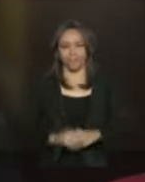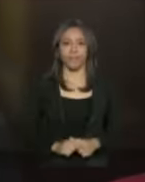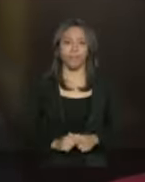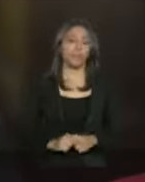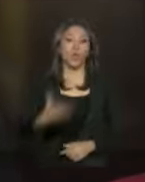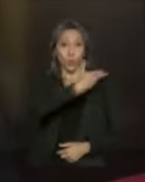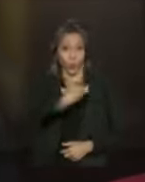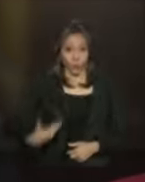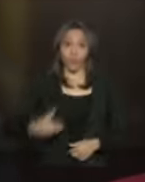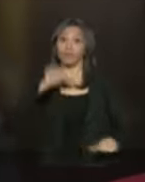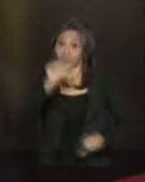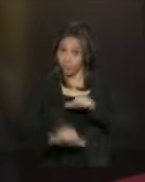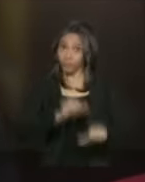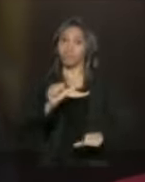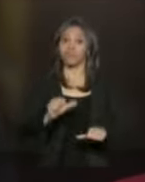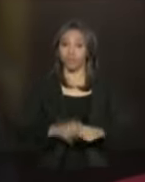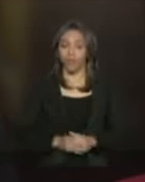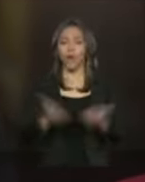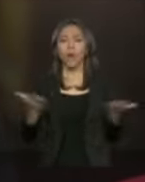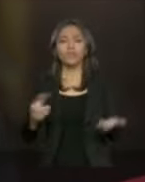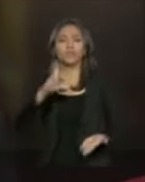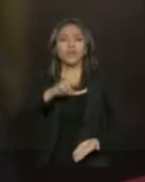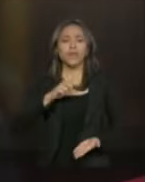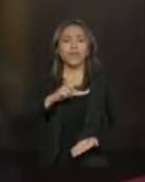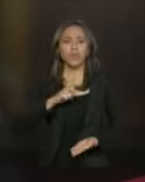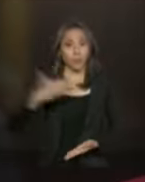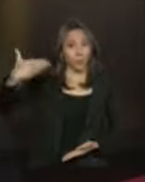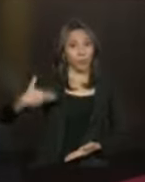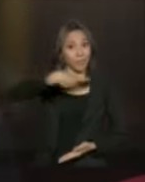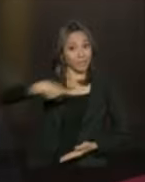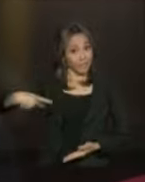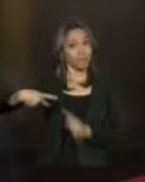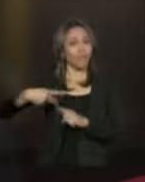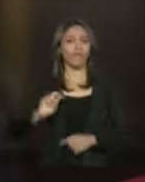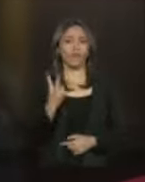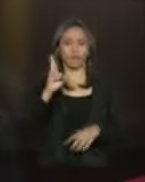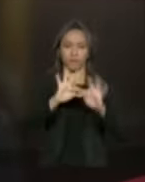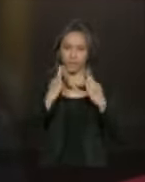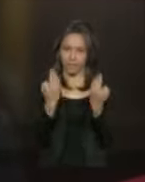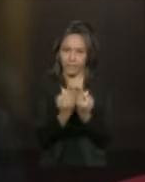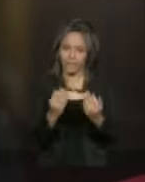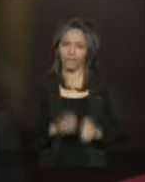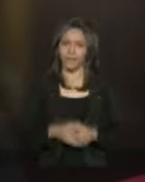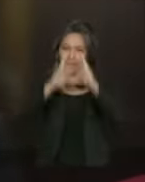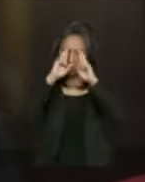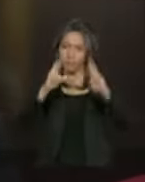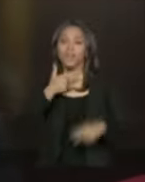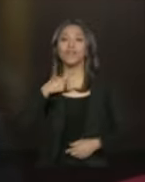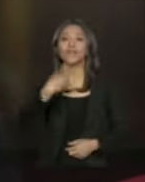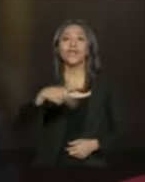governo mudou hoje temos um presidente que valoriza a família respeito à vontade